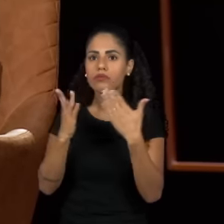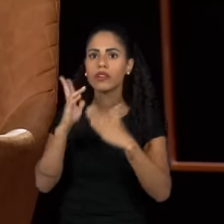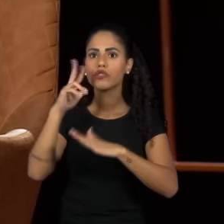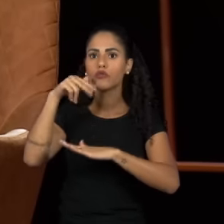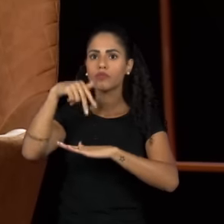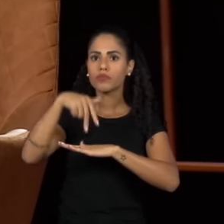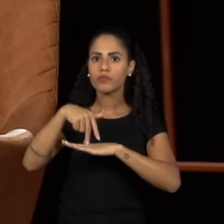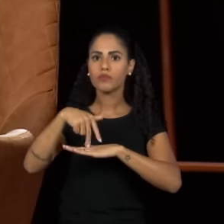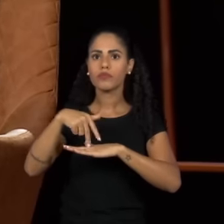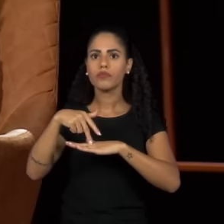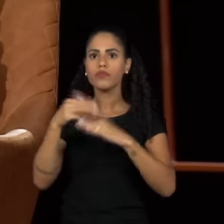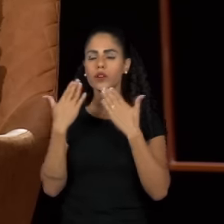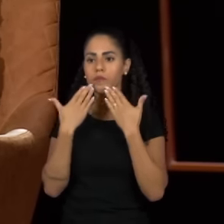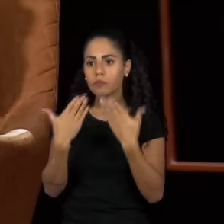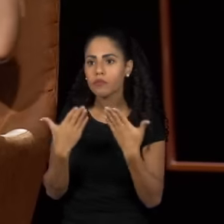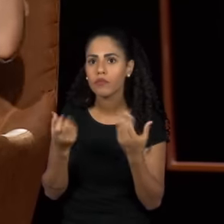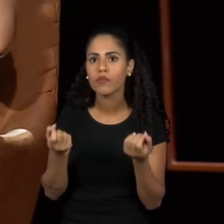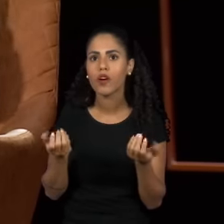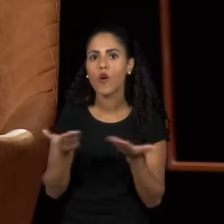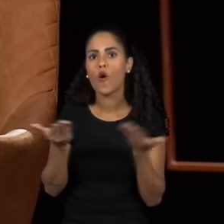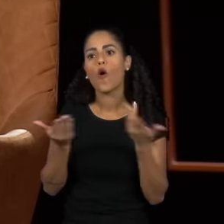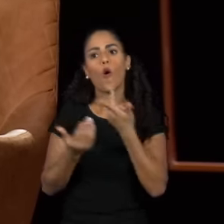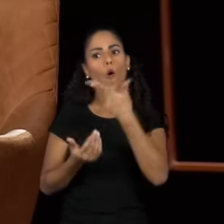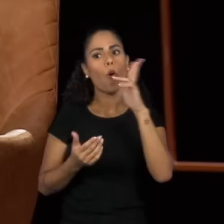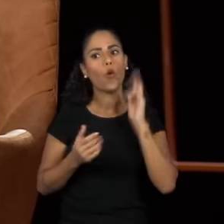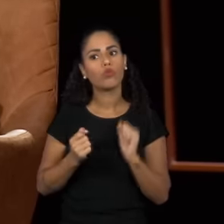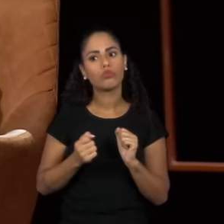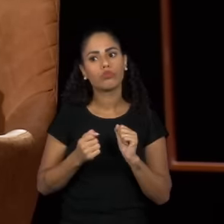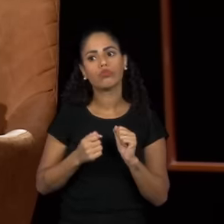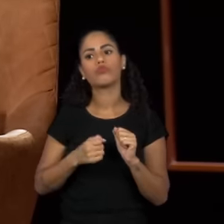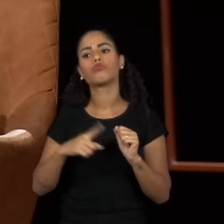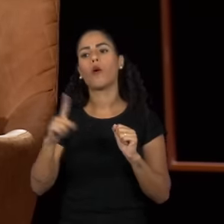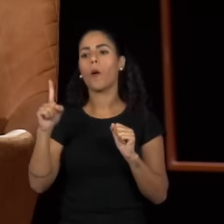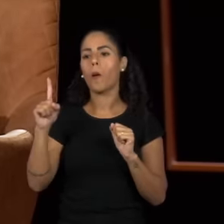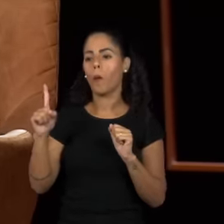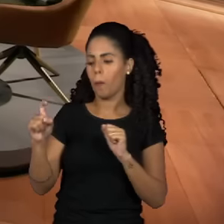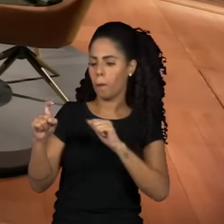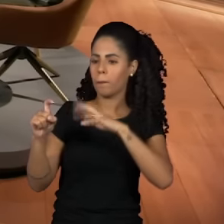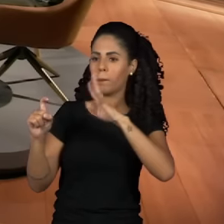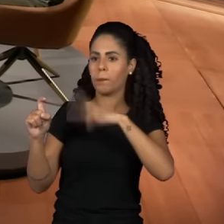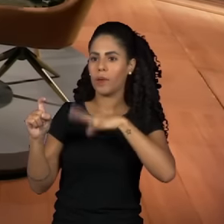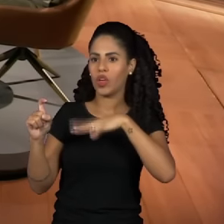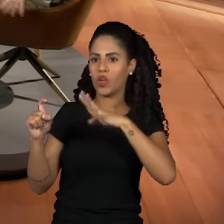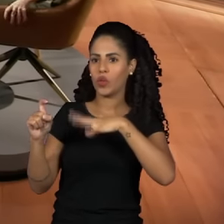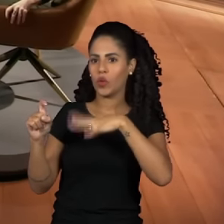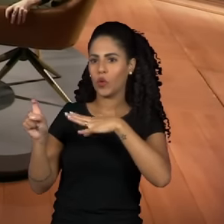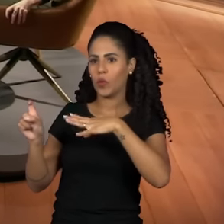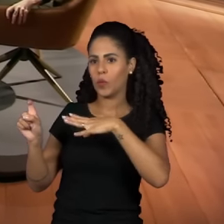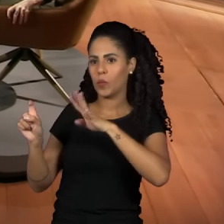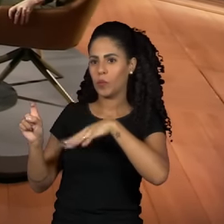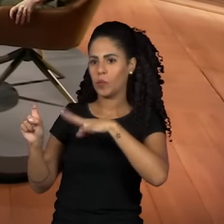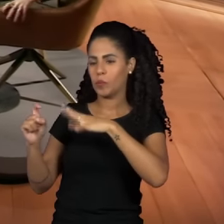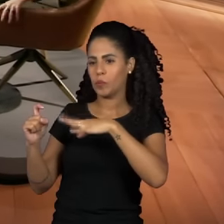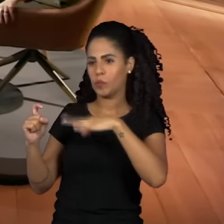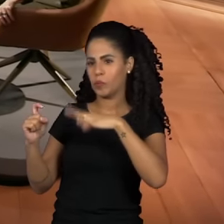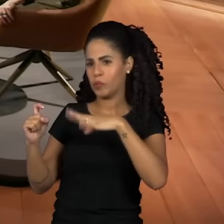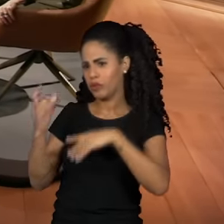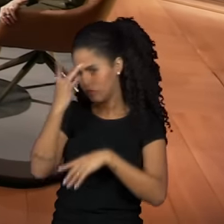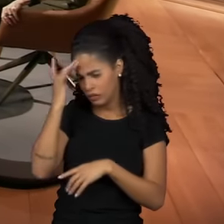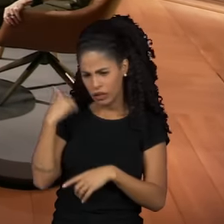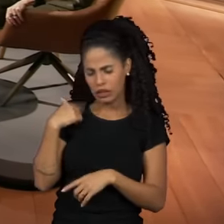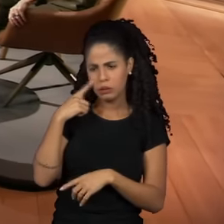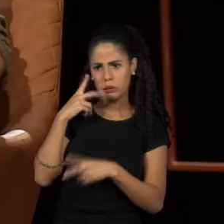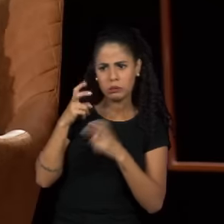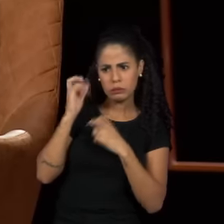medo de falar essa palavra mito, porque hoje em dia no Brasil tem outro conceito, mas enfim, eu estava de frente para o Antunes Filho, e eu falei, decorei duas cenas